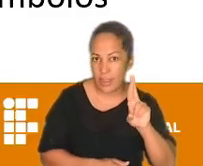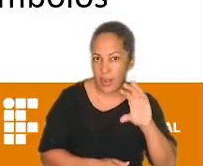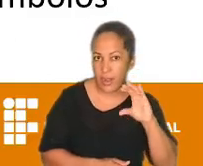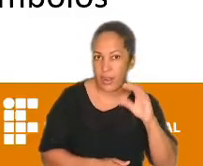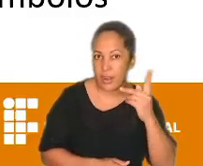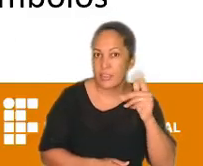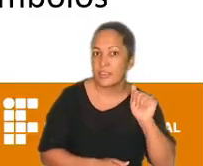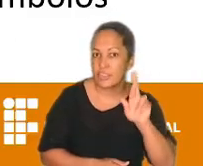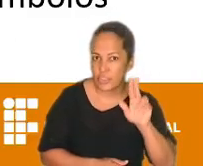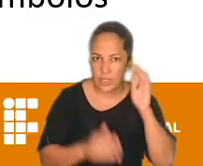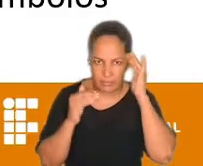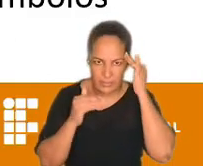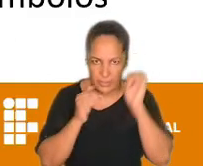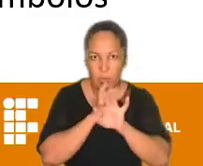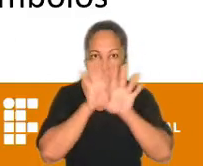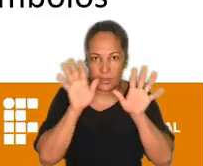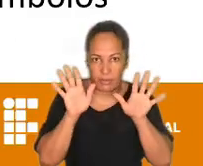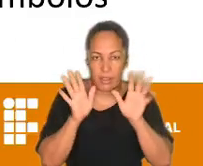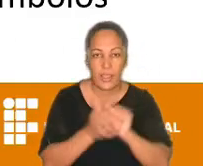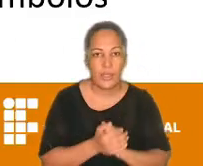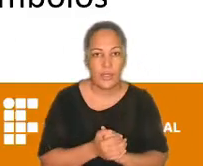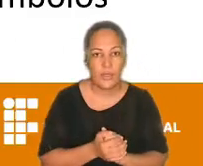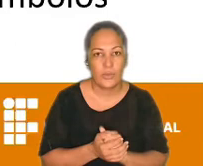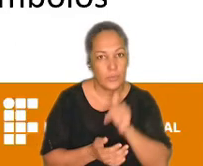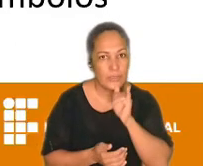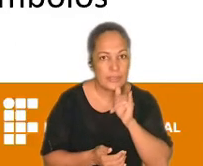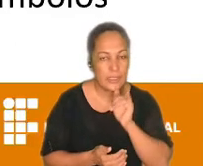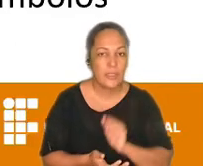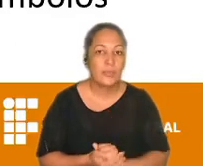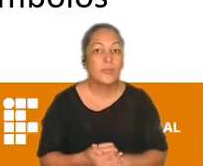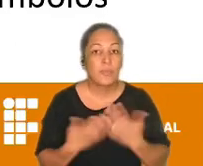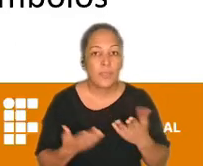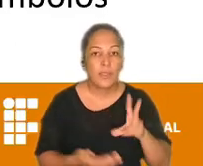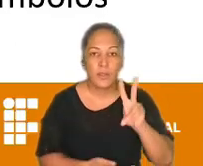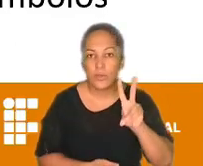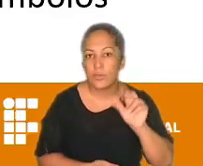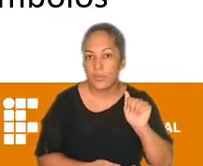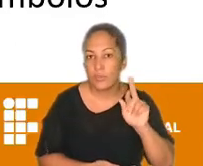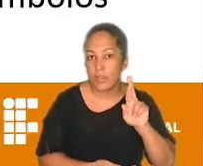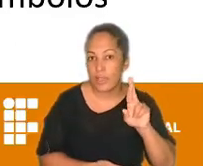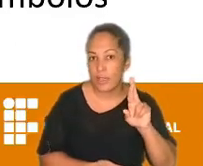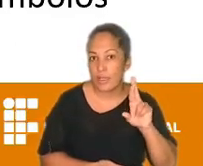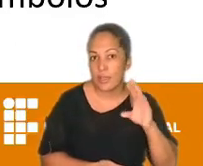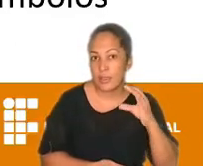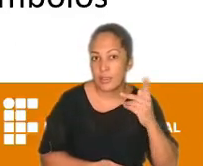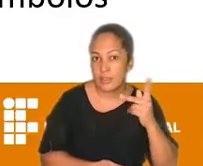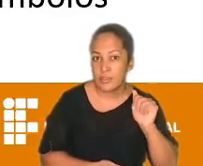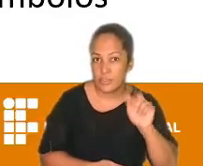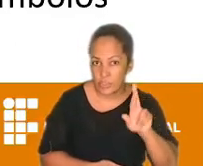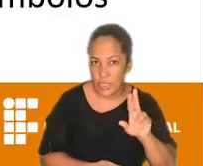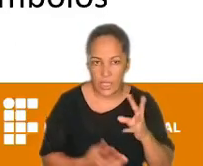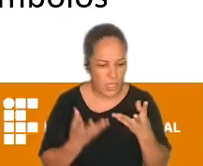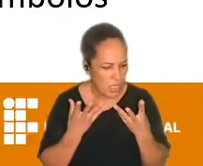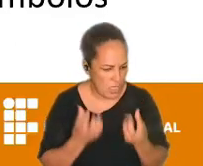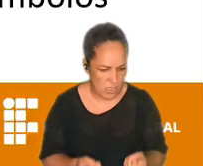claro isso? Deram para entender esse tipo de exemplo? Então, varchar aceita tudo, tá bom? Tudo,